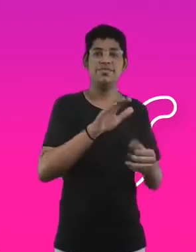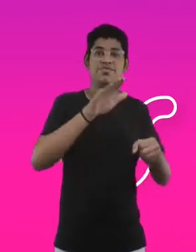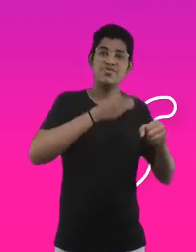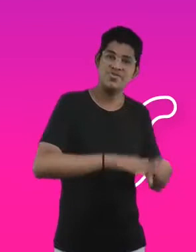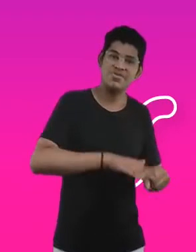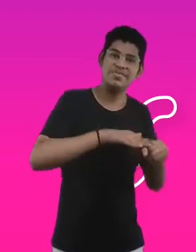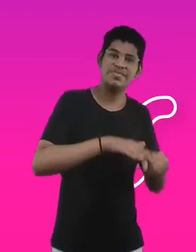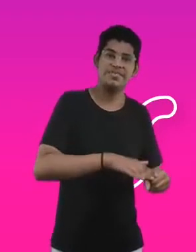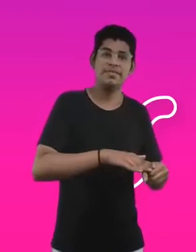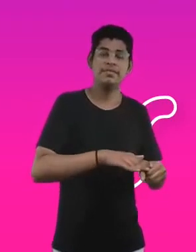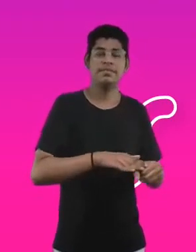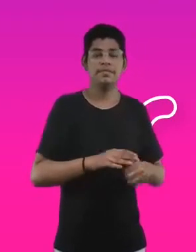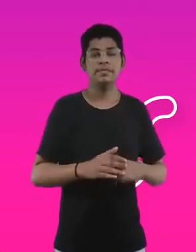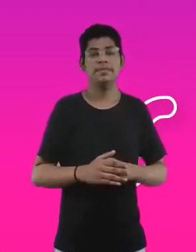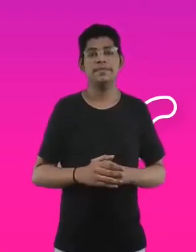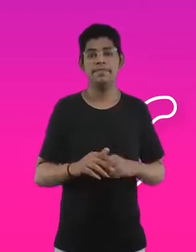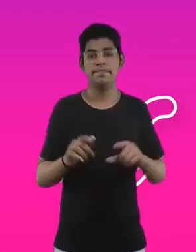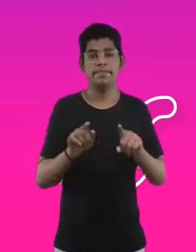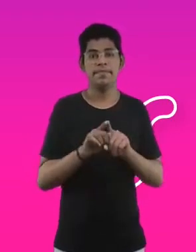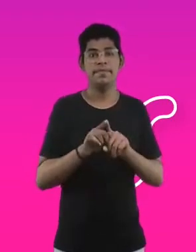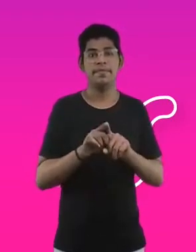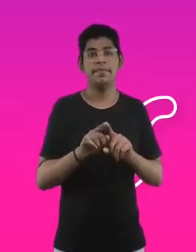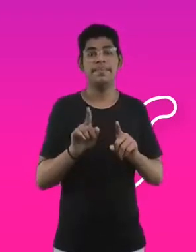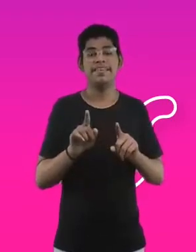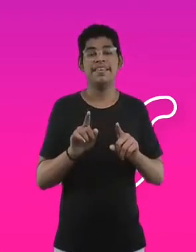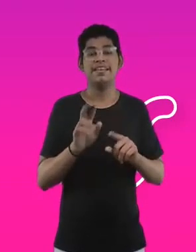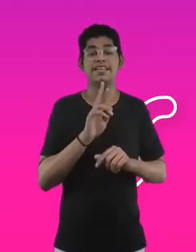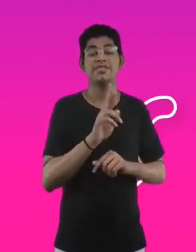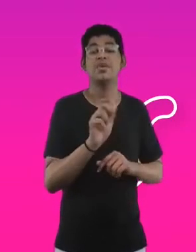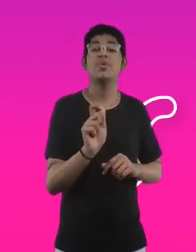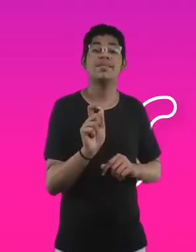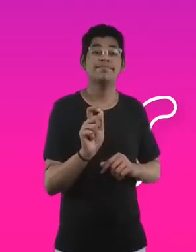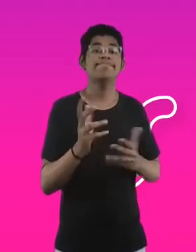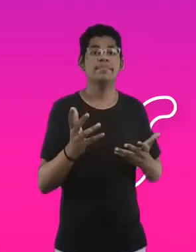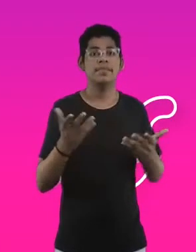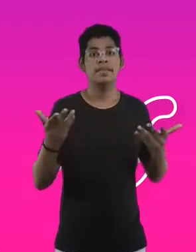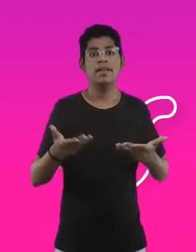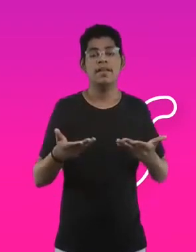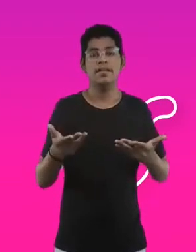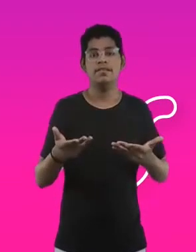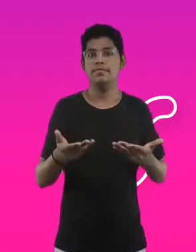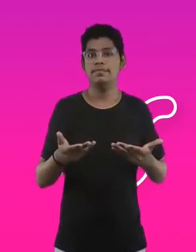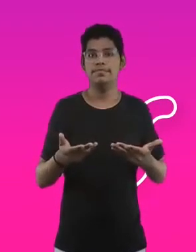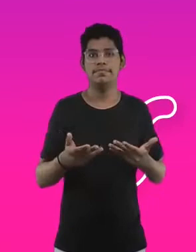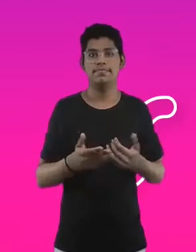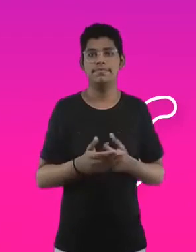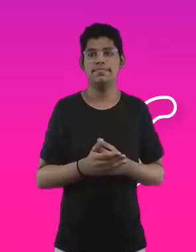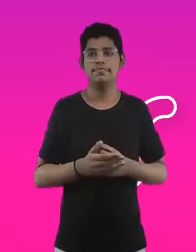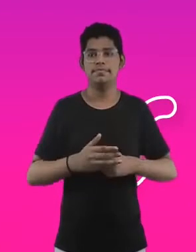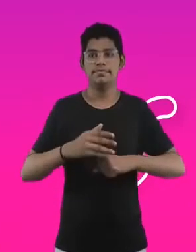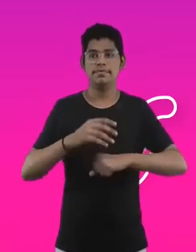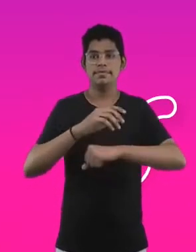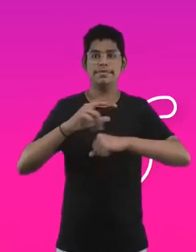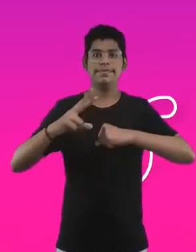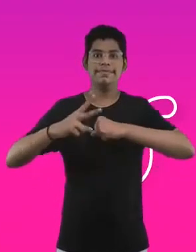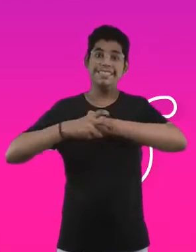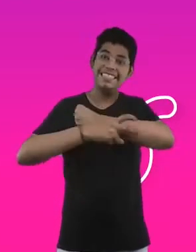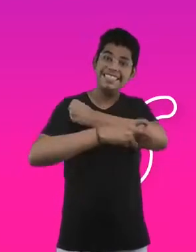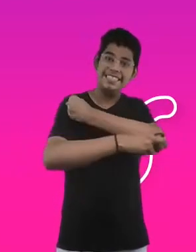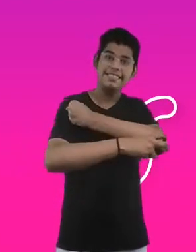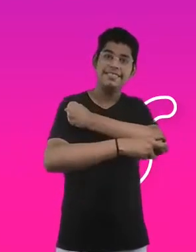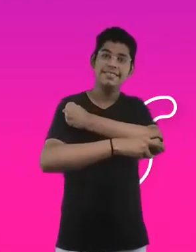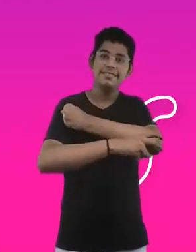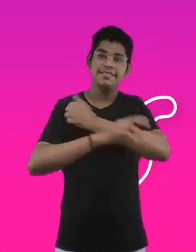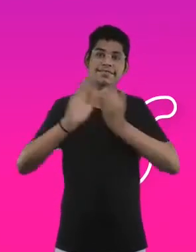e isso causou o que a gente entende hoje como epistemicídio e causou também o que a gente entende hoje